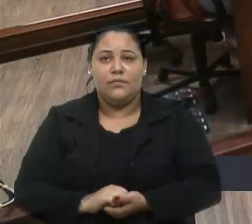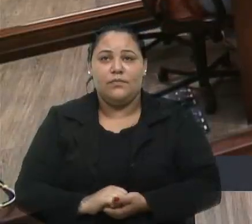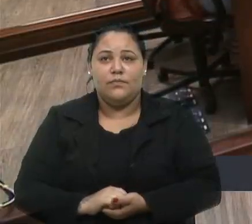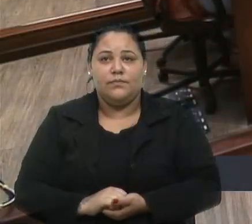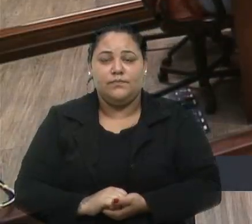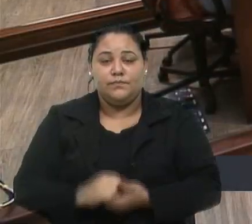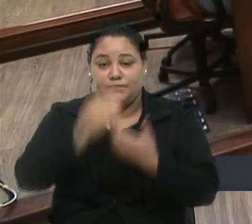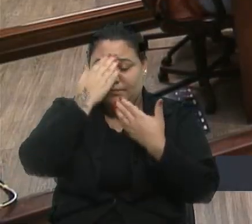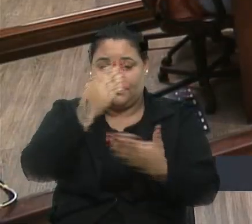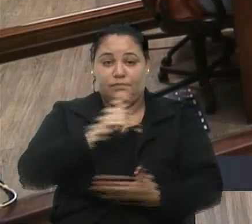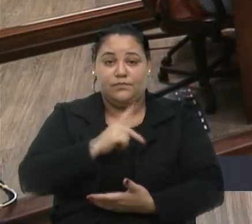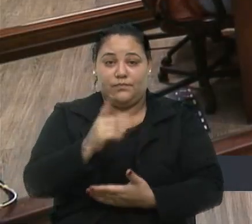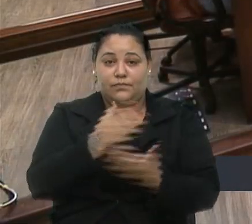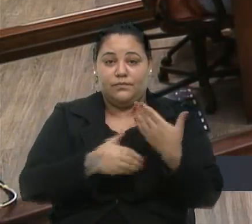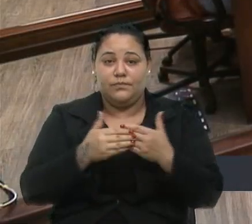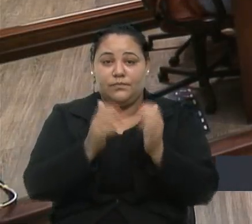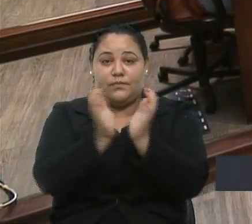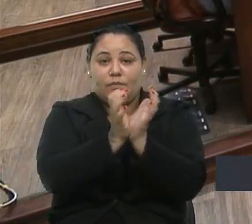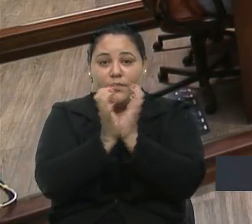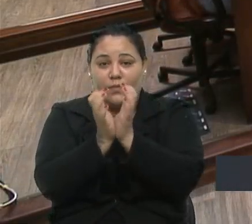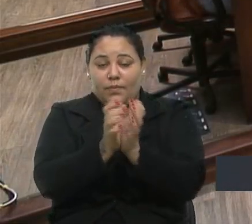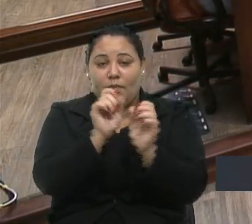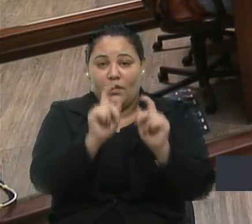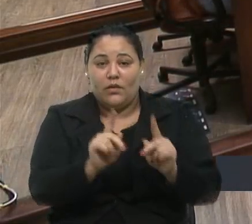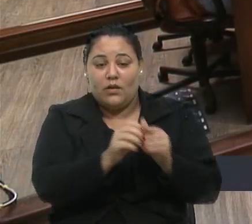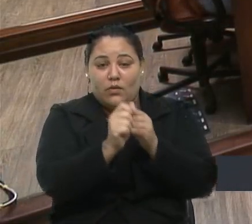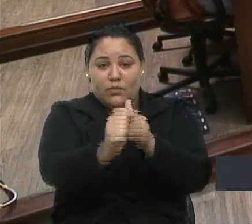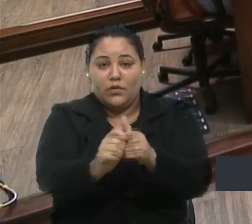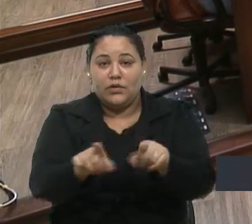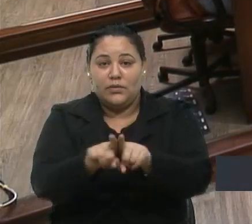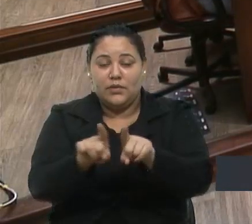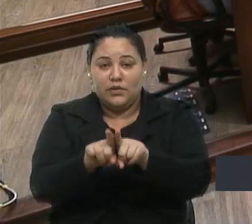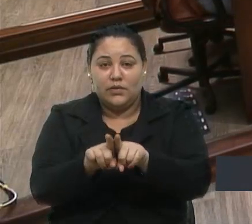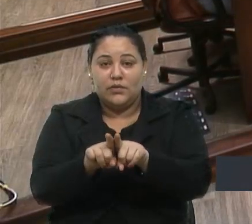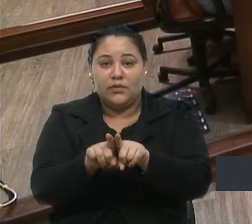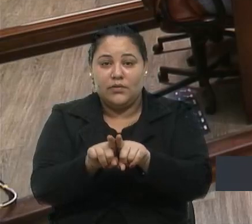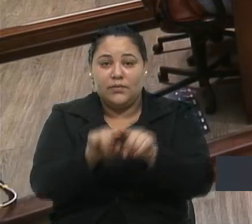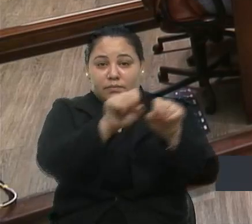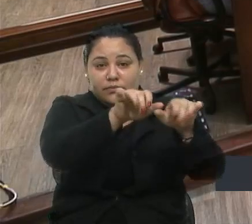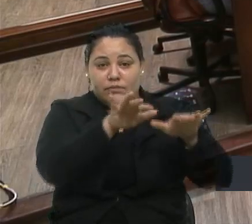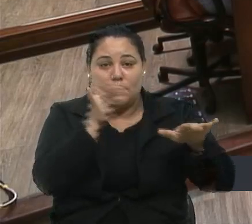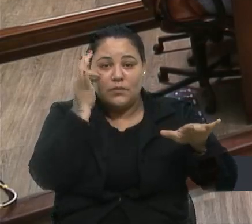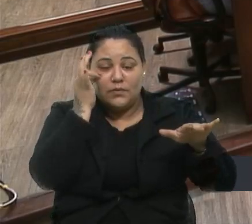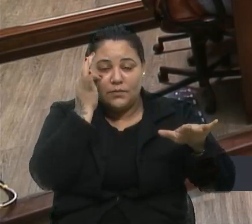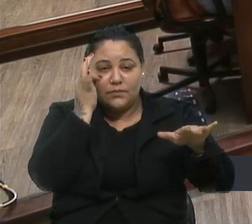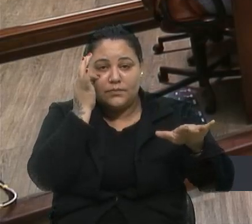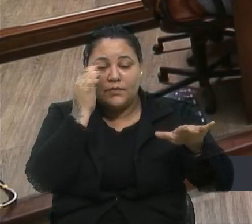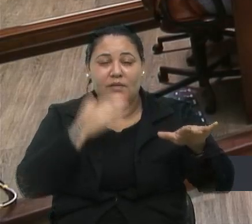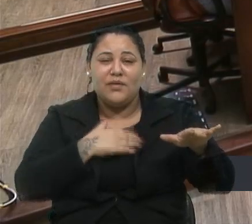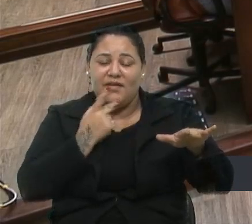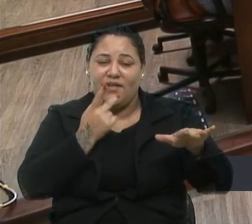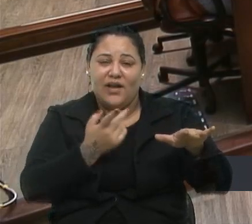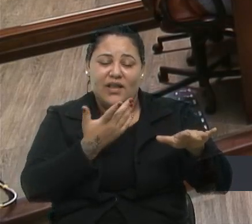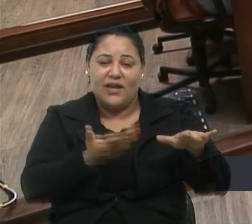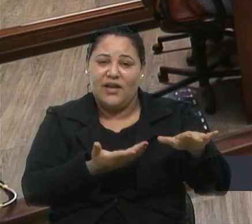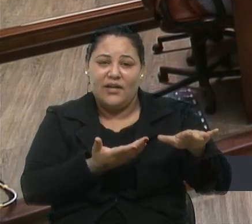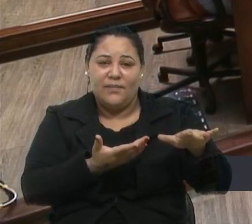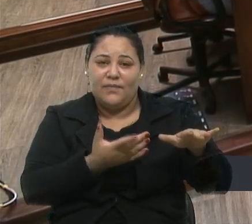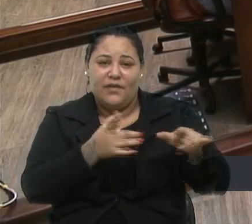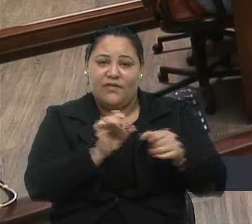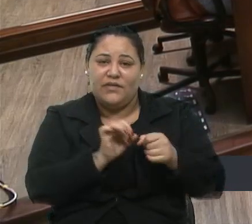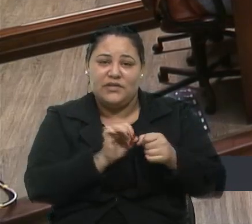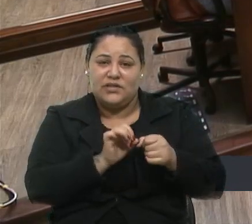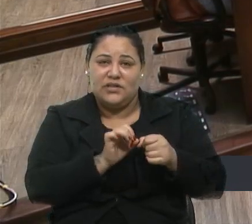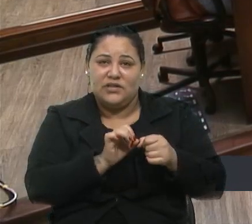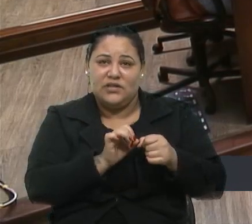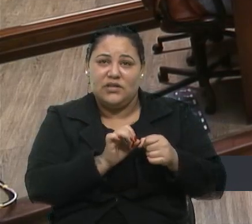Obrigado, presidente, nobres colegas, todos que nos assistem, aqui o público presente. A minha fala ela vai fazendo coro à